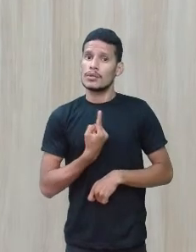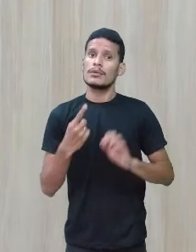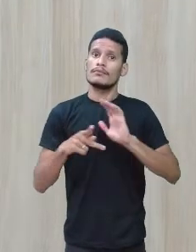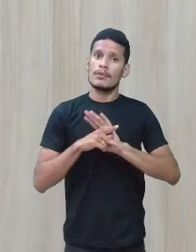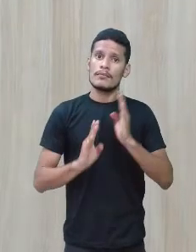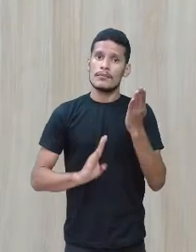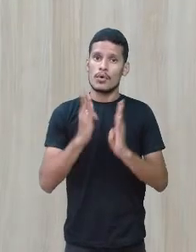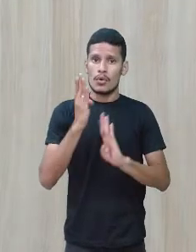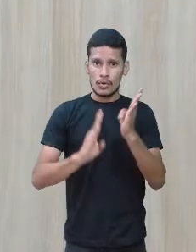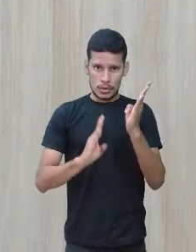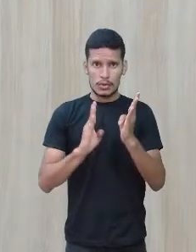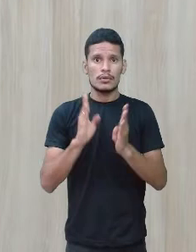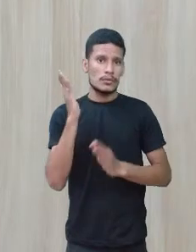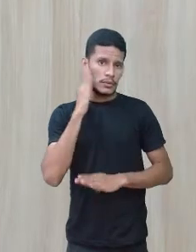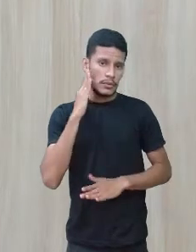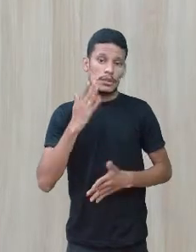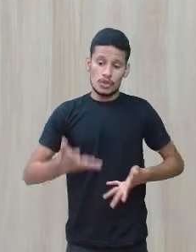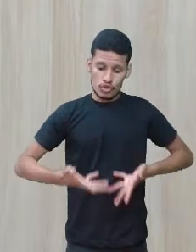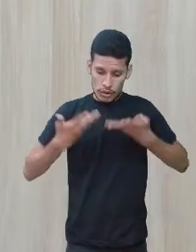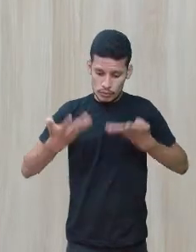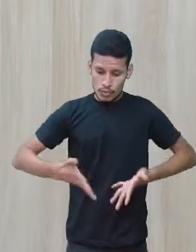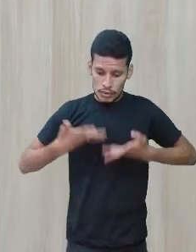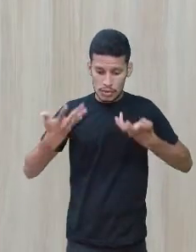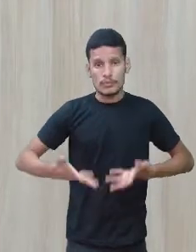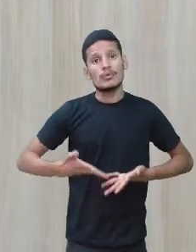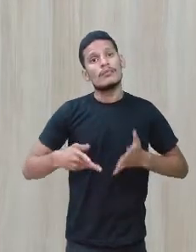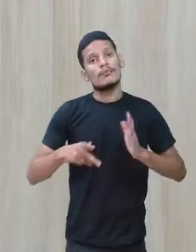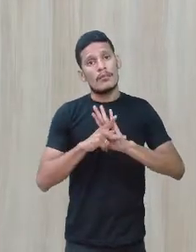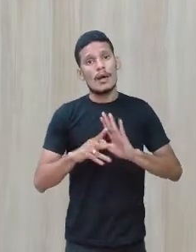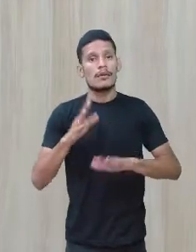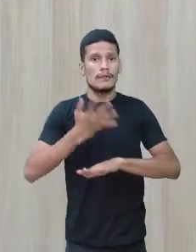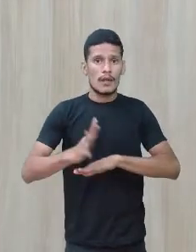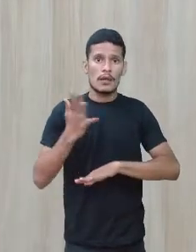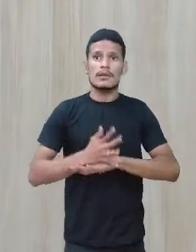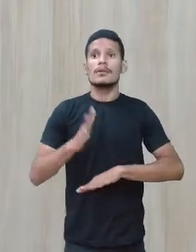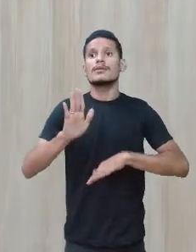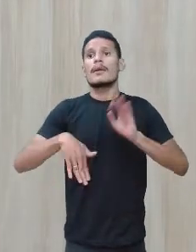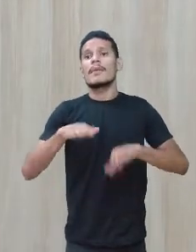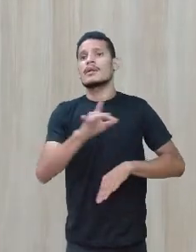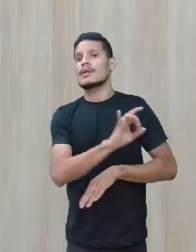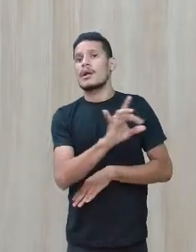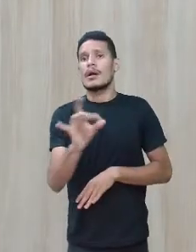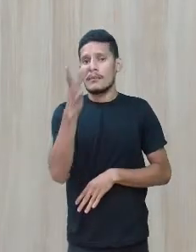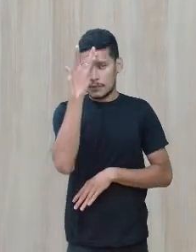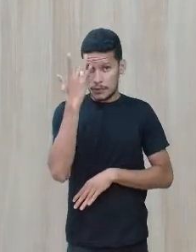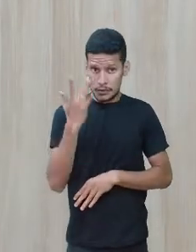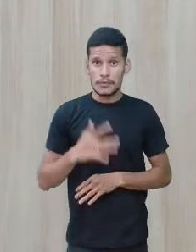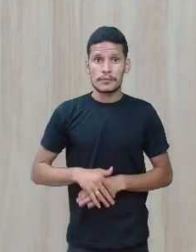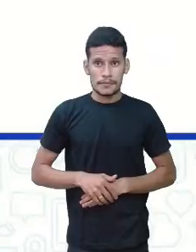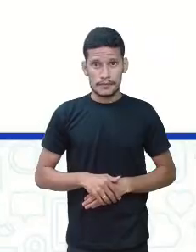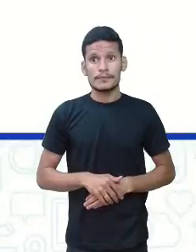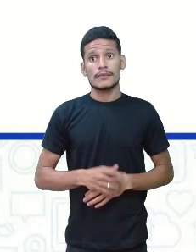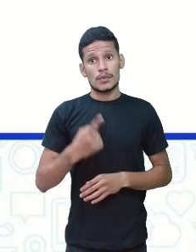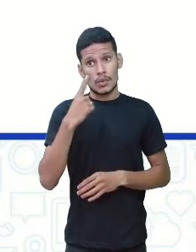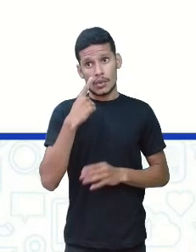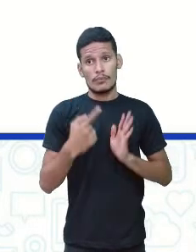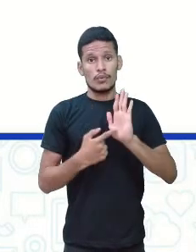biológica, né? Então, o estímulo de exercício é diferente para cada tipo de pessoa. Então, eu